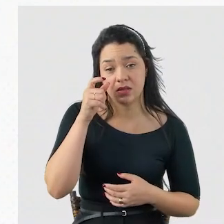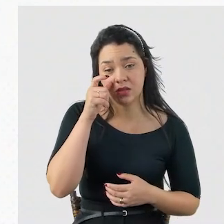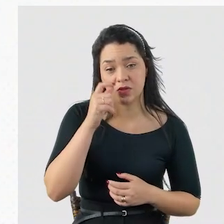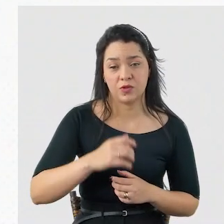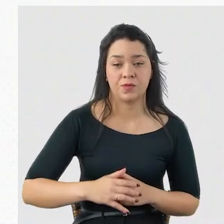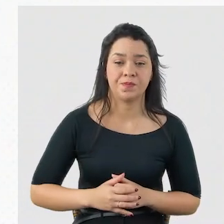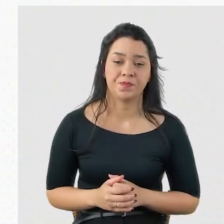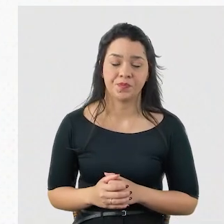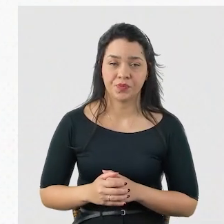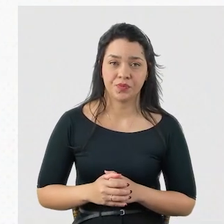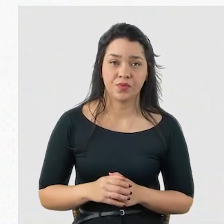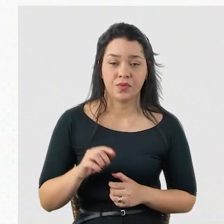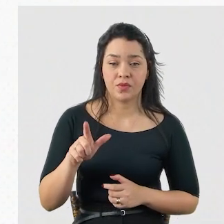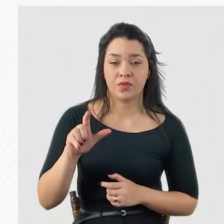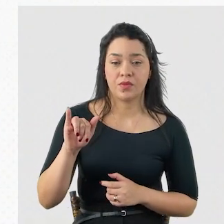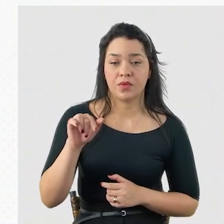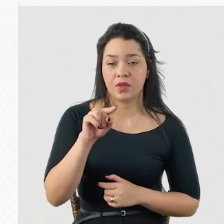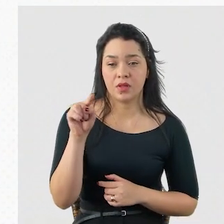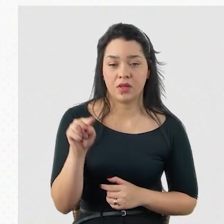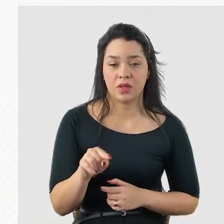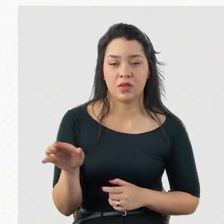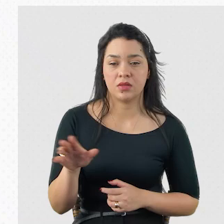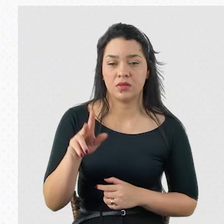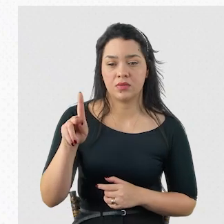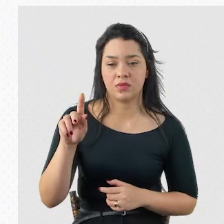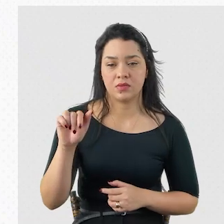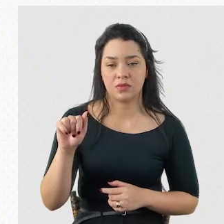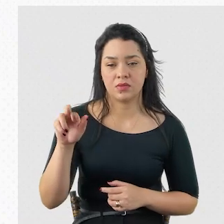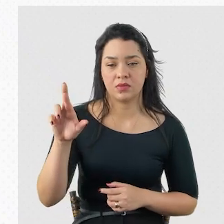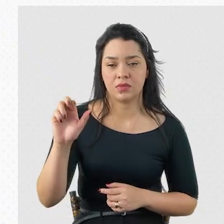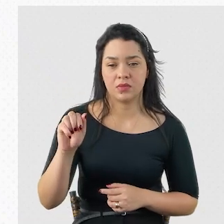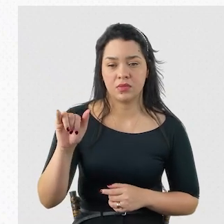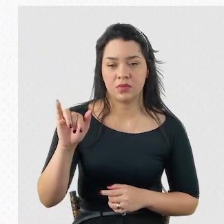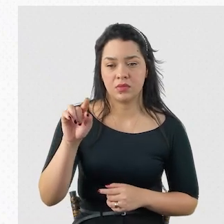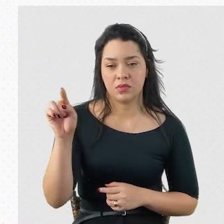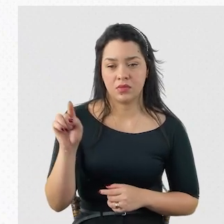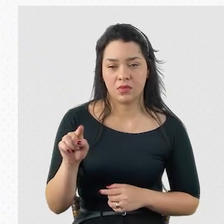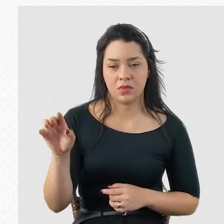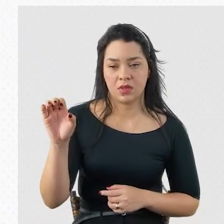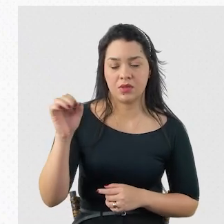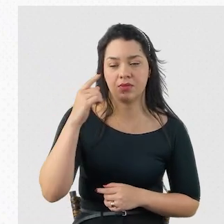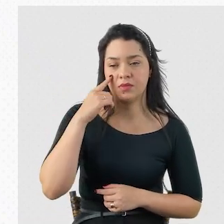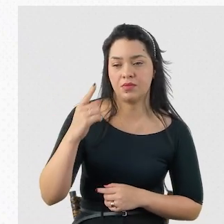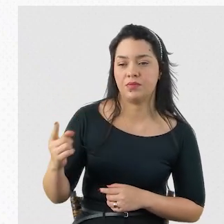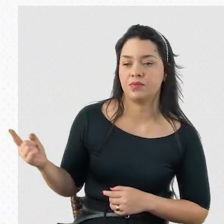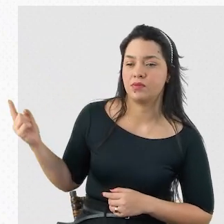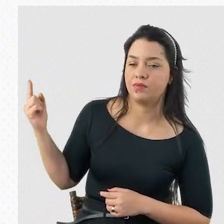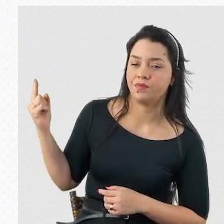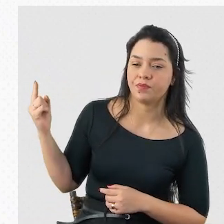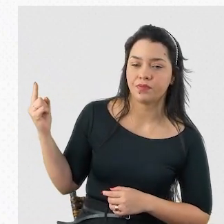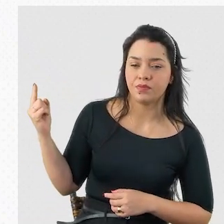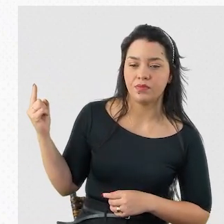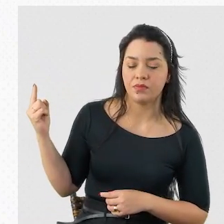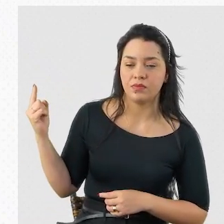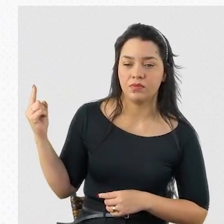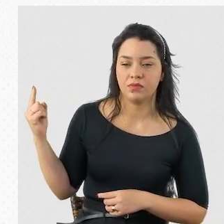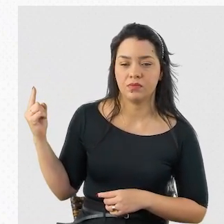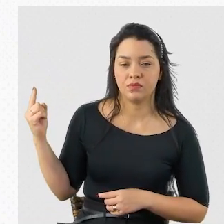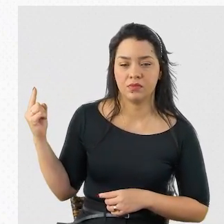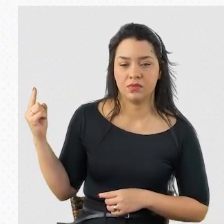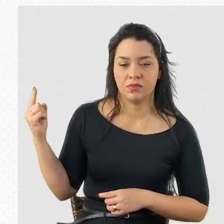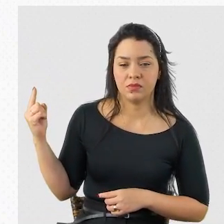dela. Liz Paraíso, do Rio de Janeiro. Ela é escultora, artista brasileira de performance e